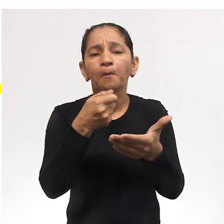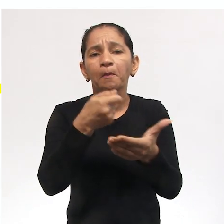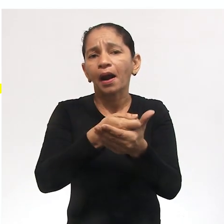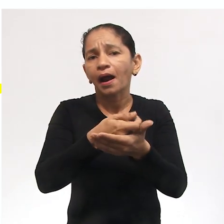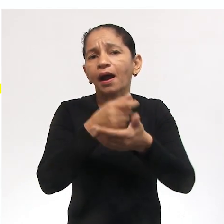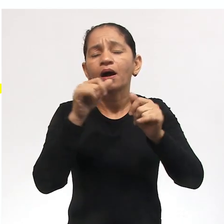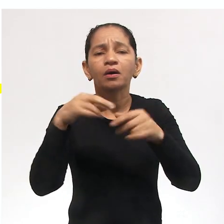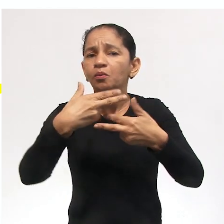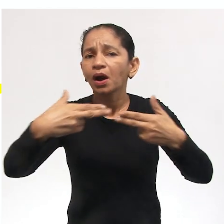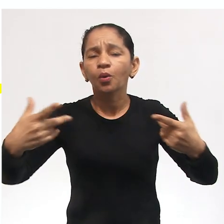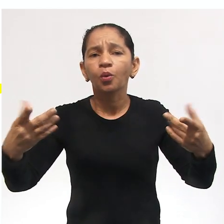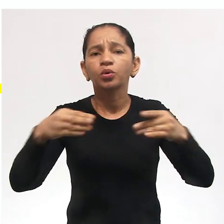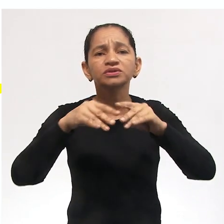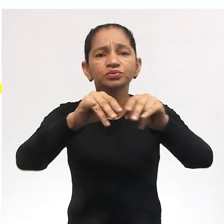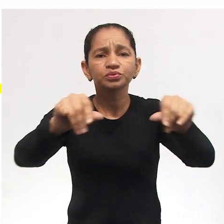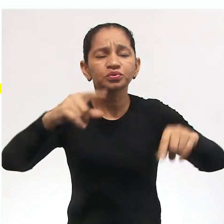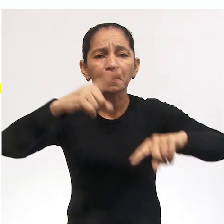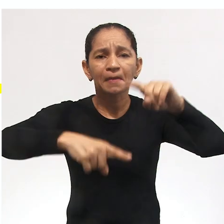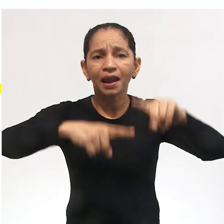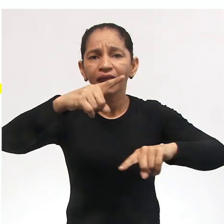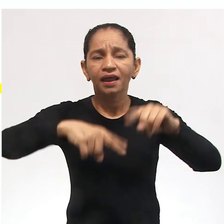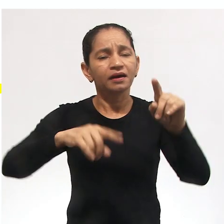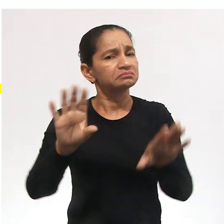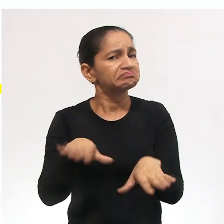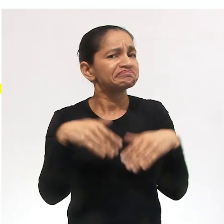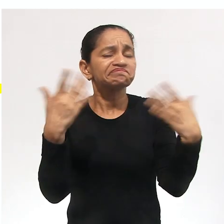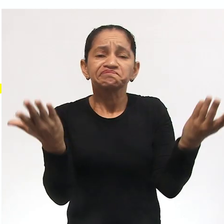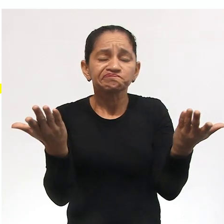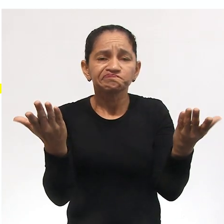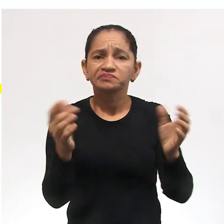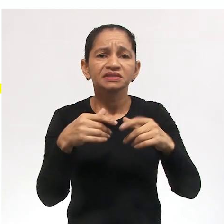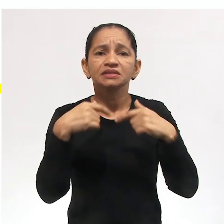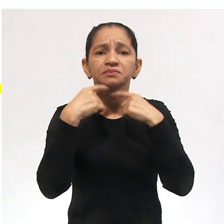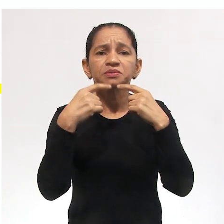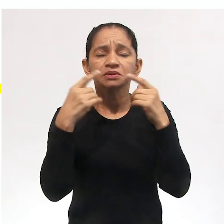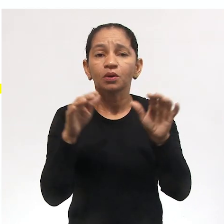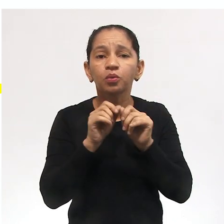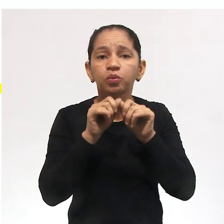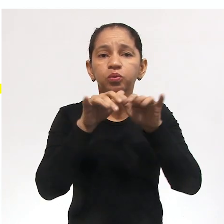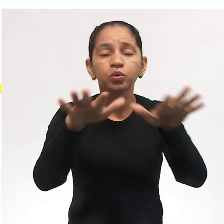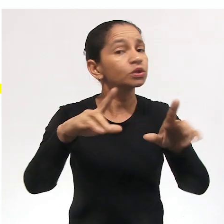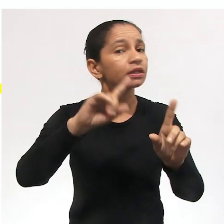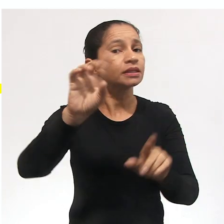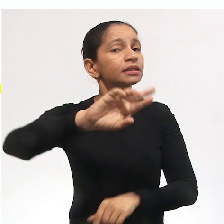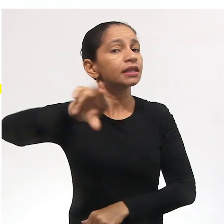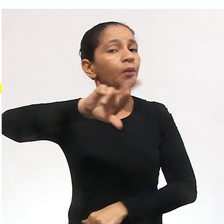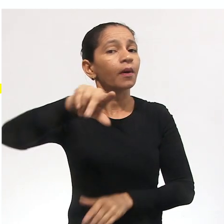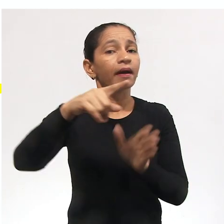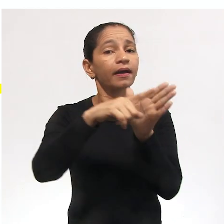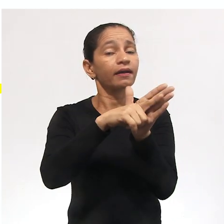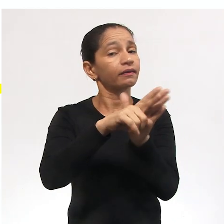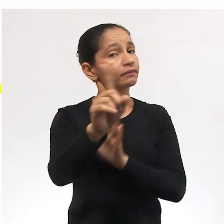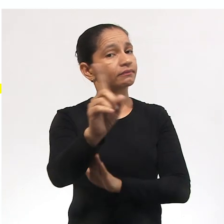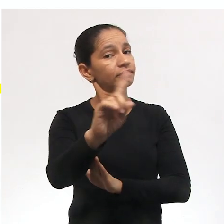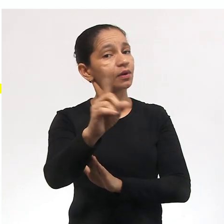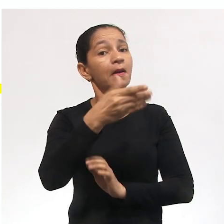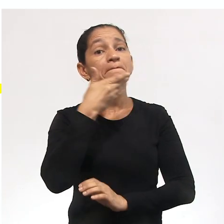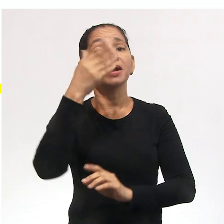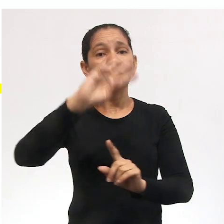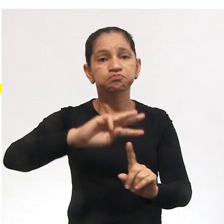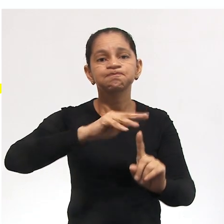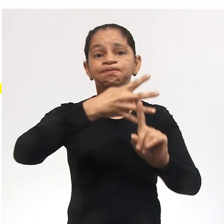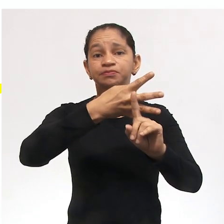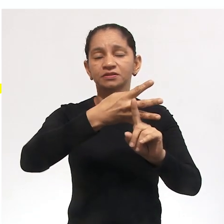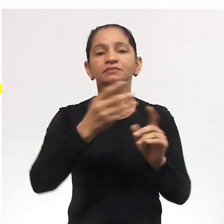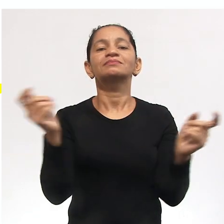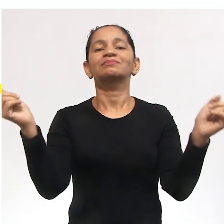para comprar bens, para poder comercializar. Isso não quer dizer que seja uma coisa ruim. Lá na frente pode ter uma repercussão muito positiva.